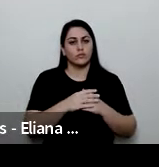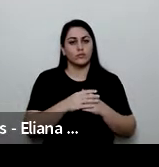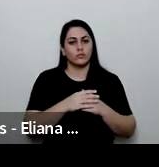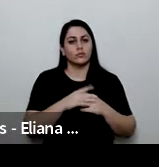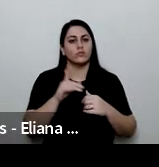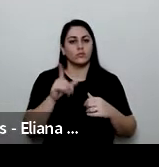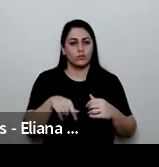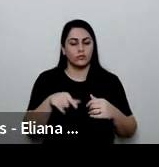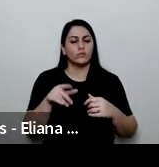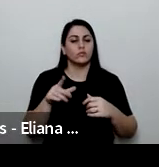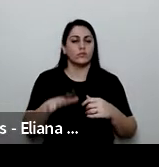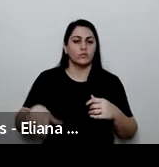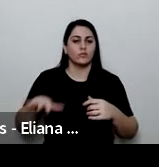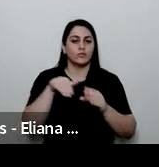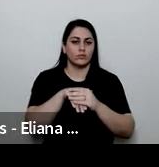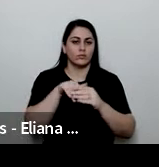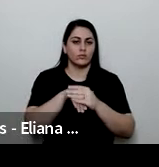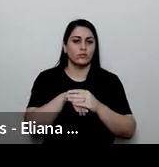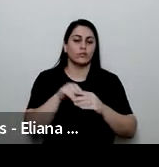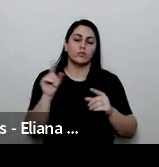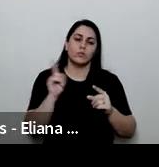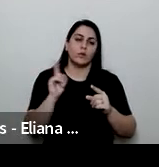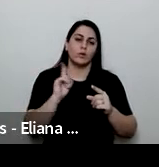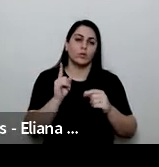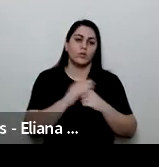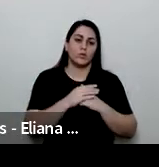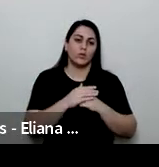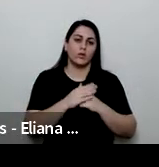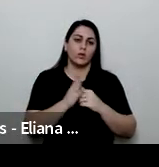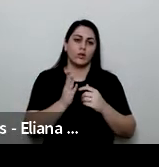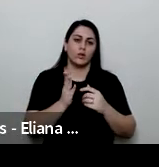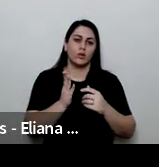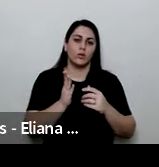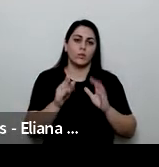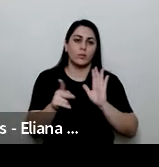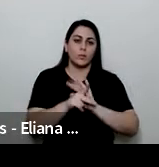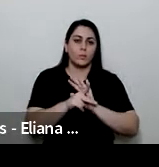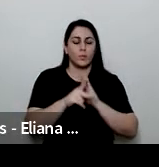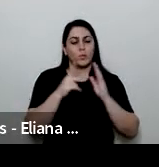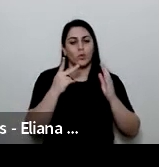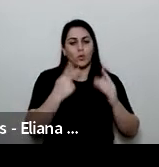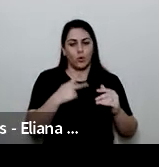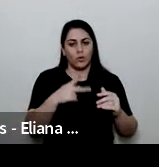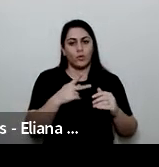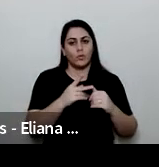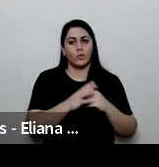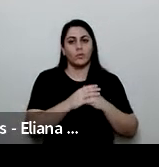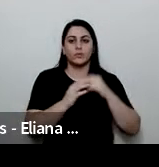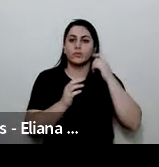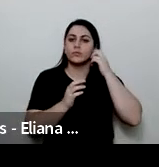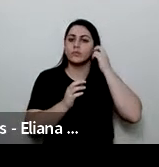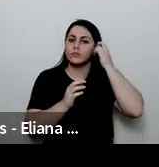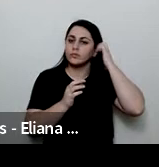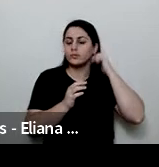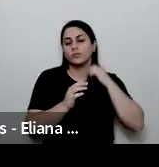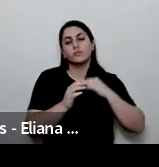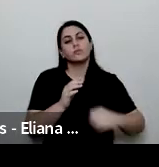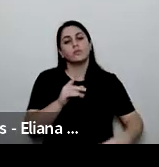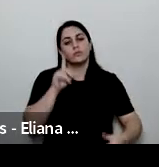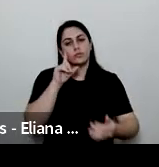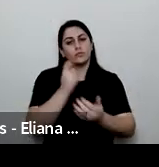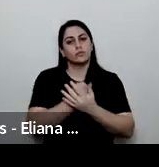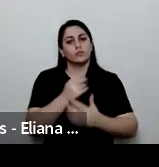é jurisdição eleitoral por tudo não de matéria eleitoral para permite ditas a conforme a resolução do TSE